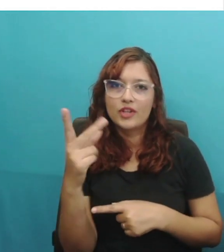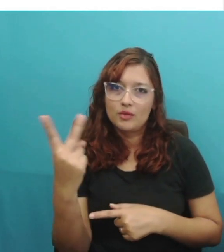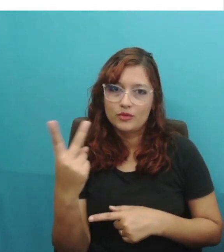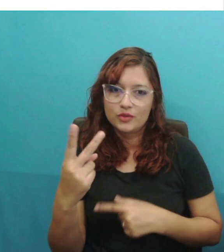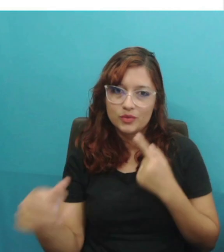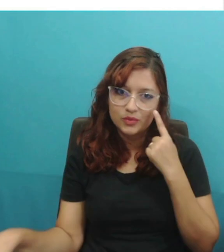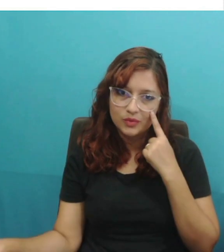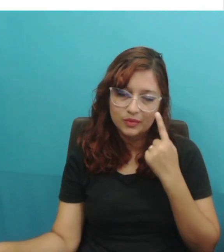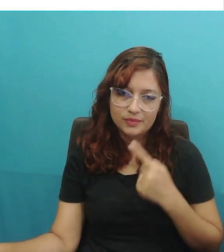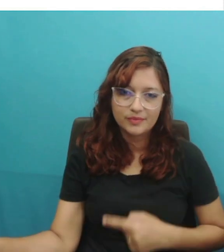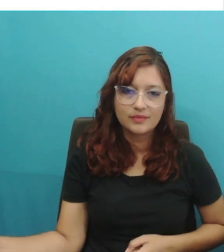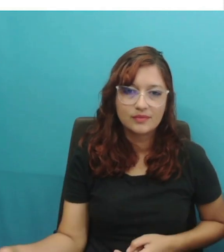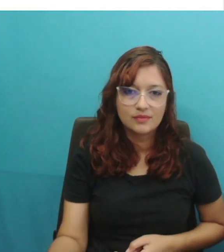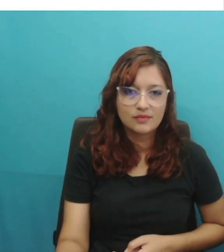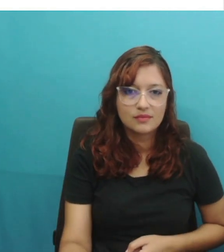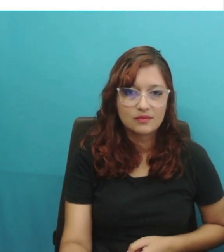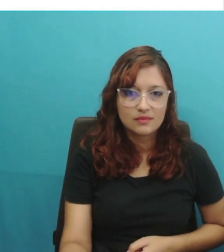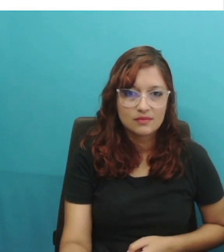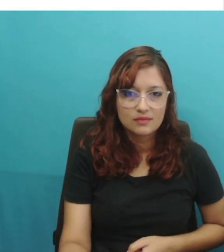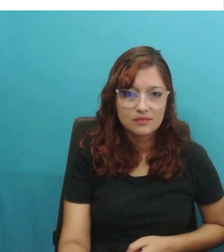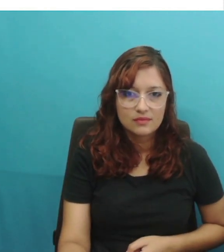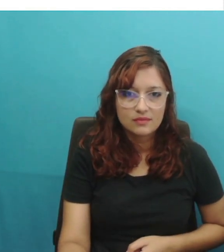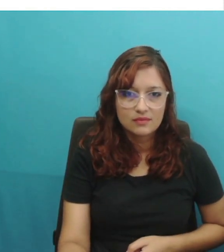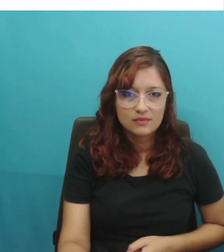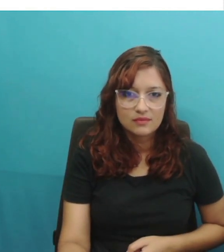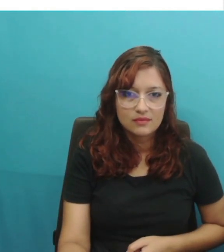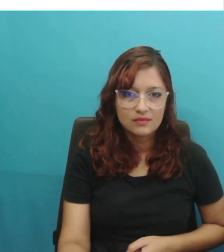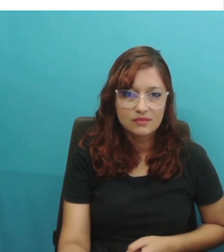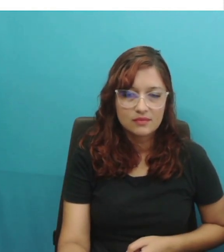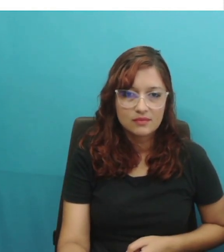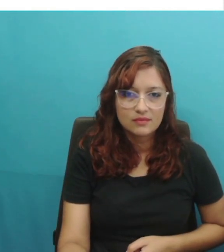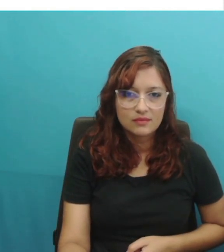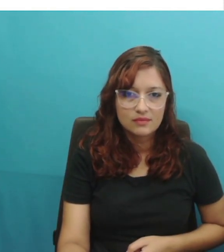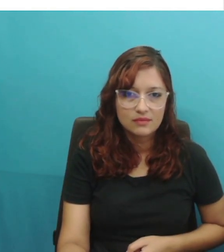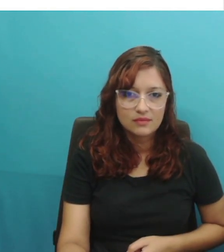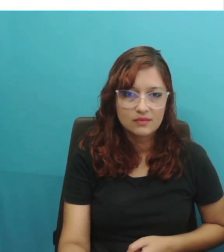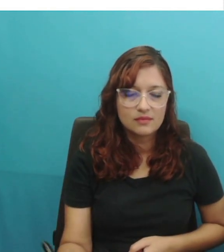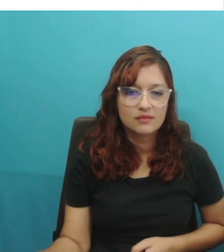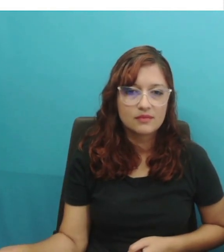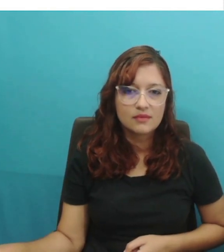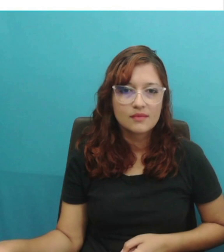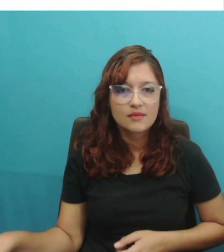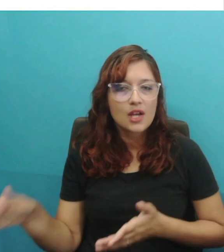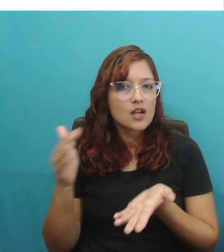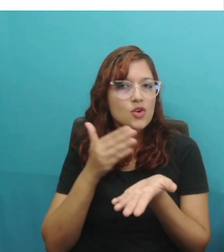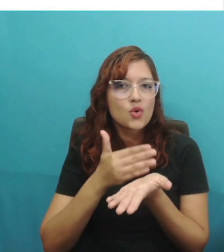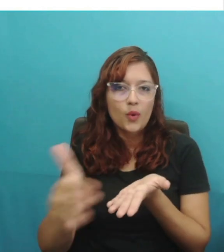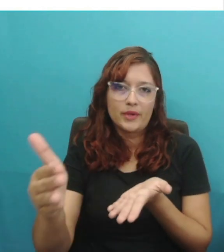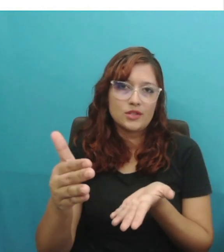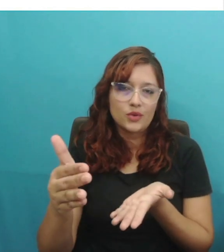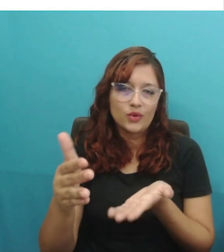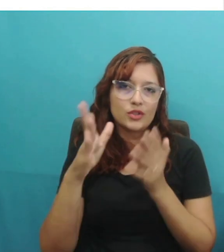Mas se você quiser entender, você foca apenas no último verbo.